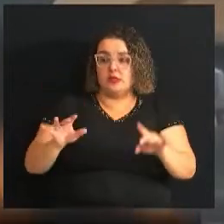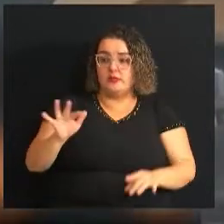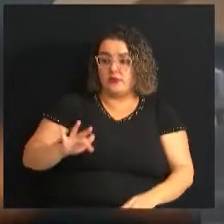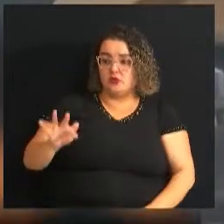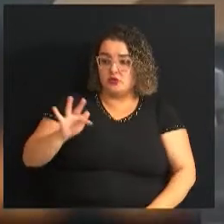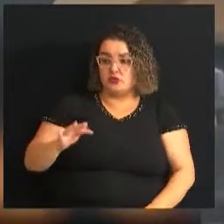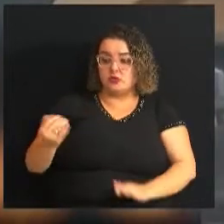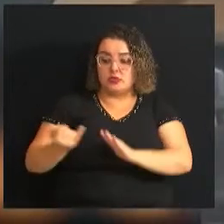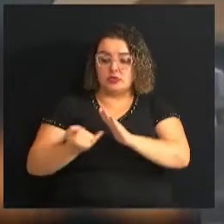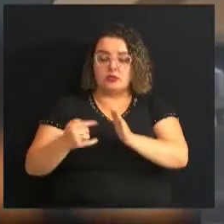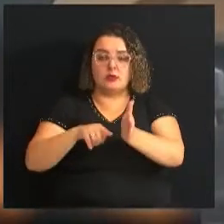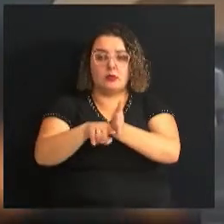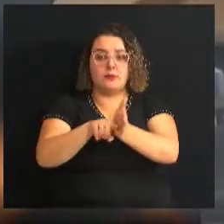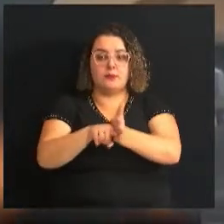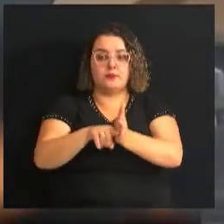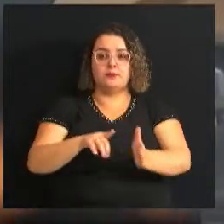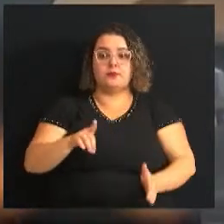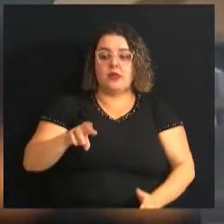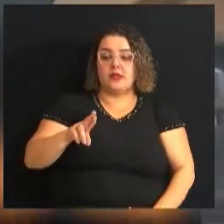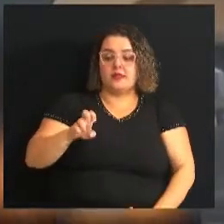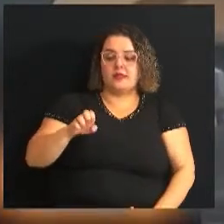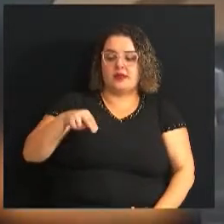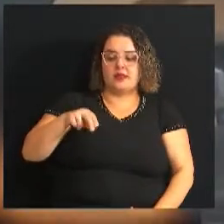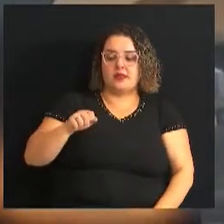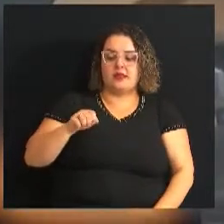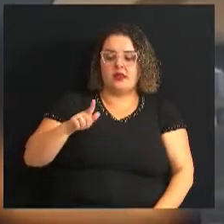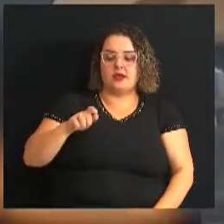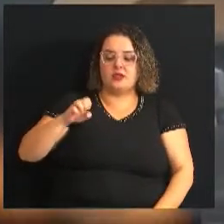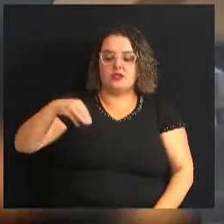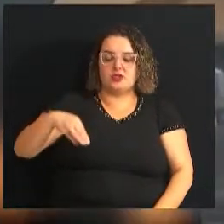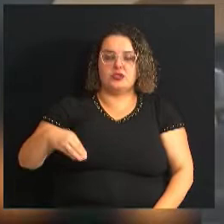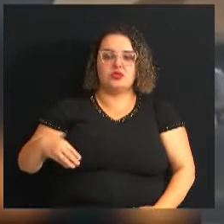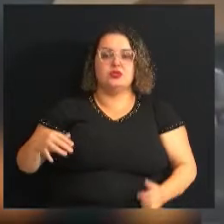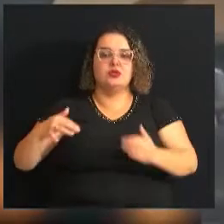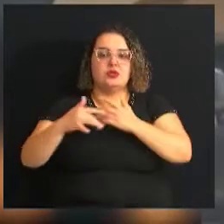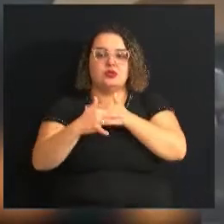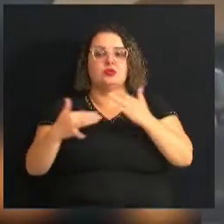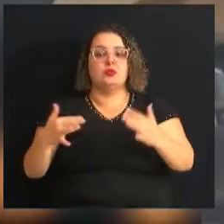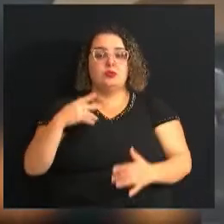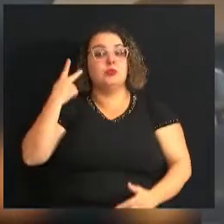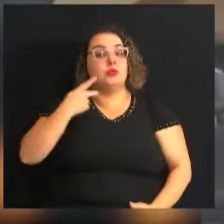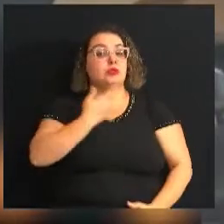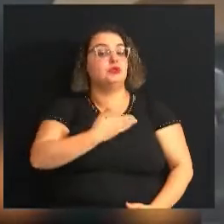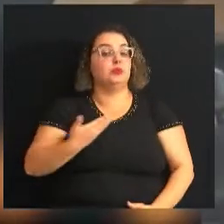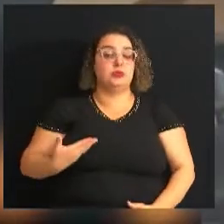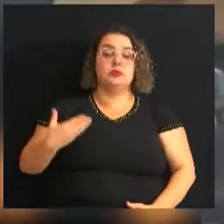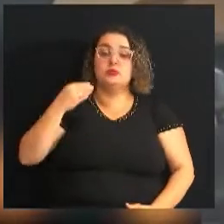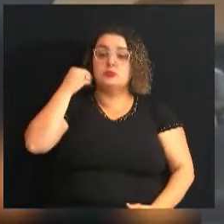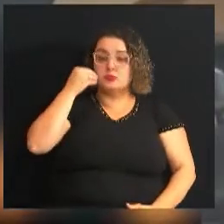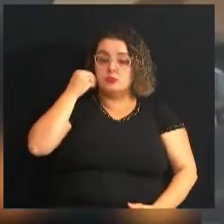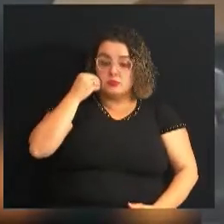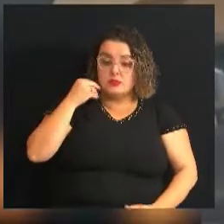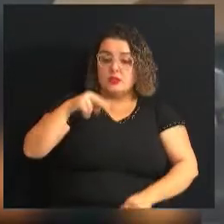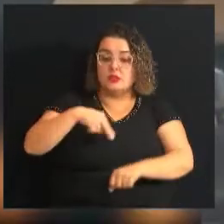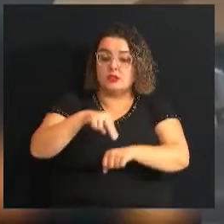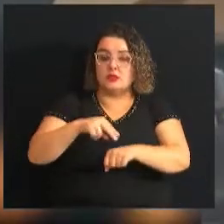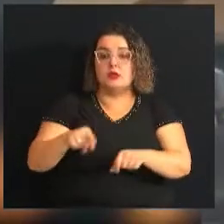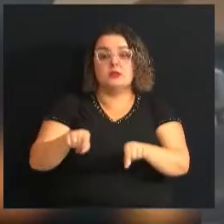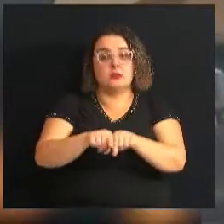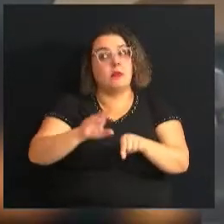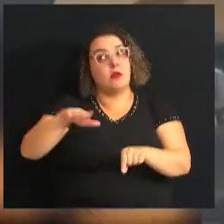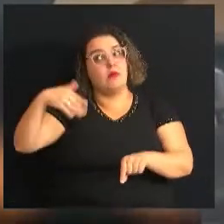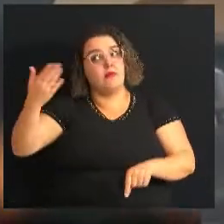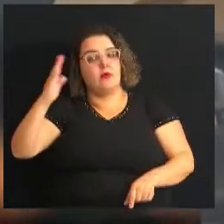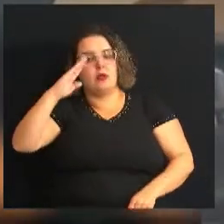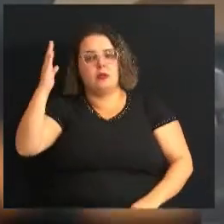institutos de pesquisa em drenagem urbana e políticas públicas para cidades sobre experiências nacionais e internacionais de